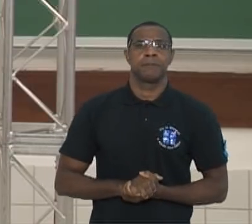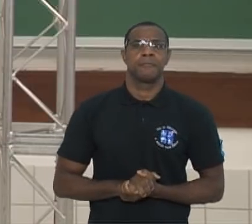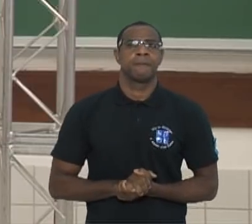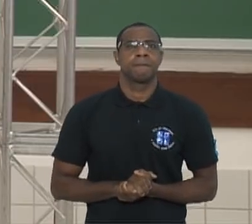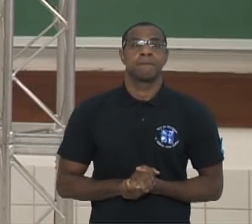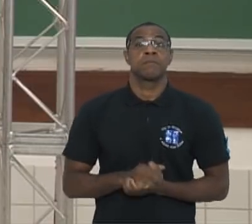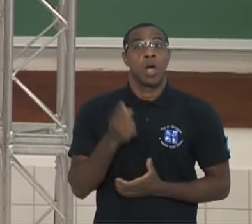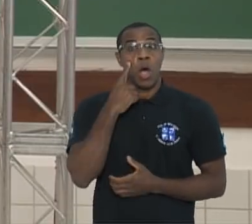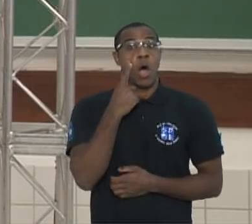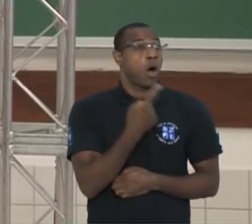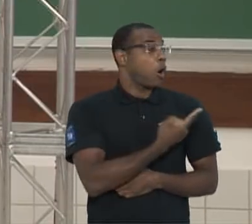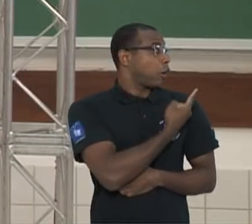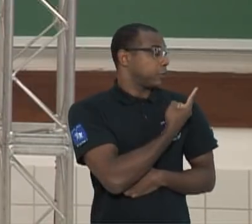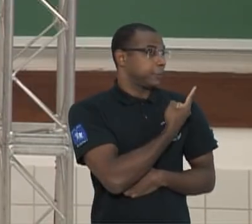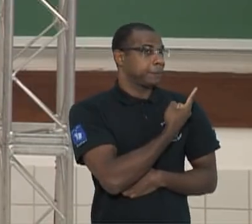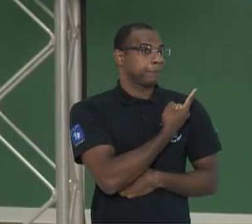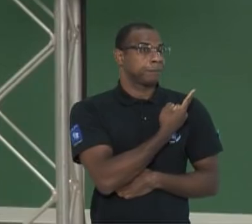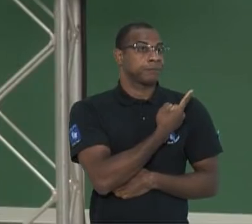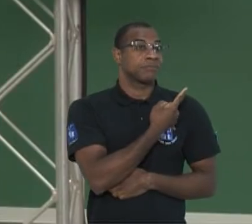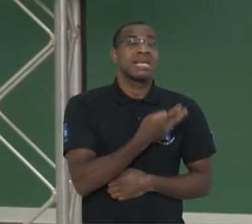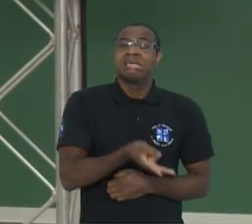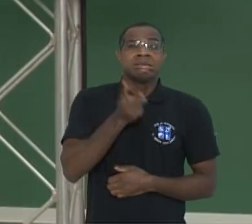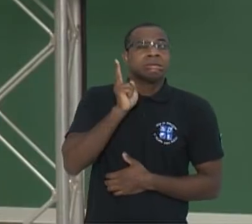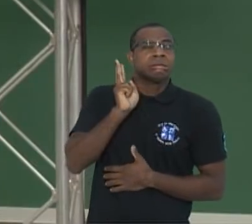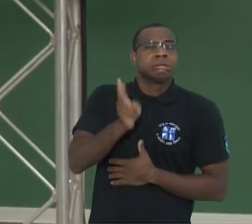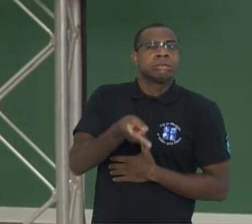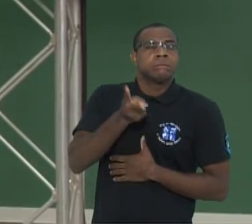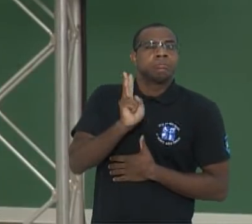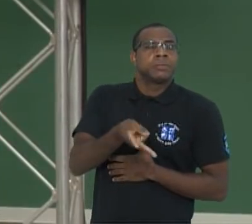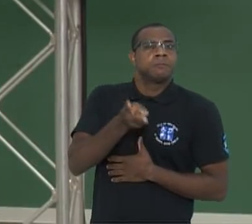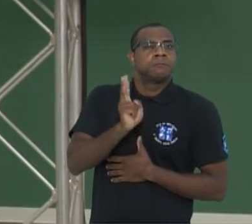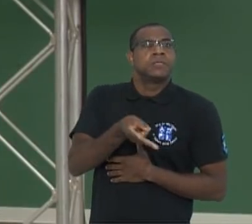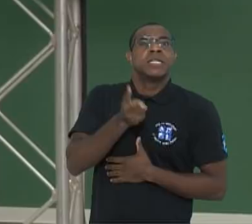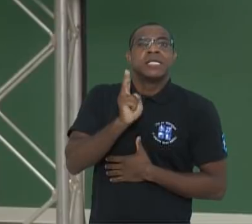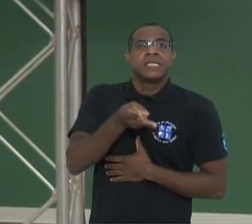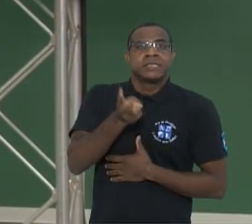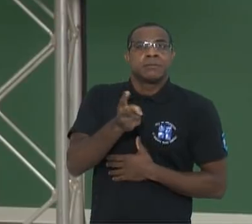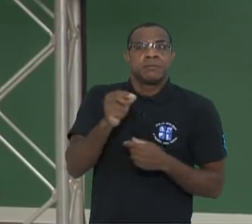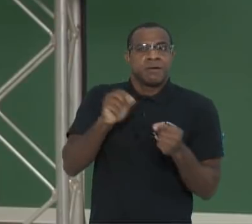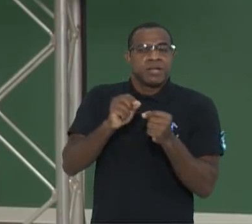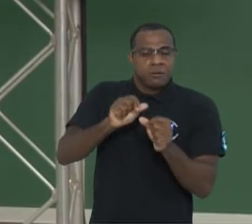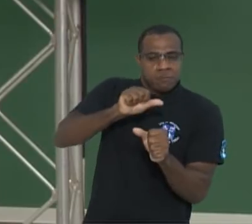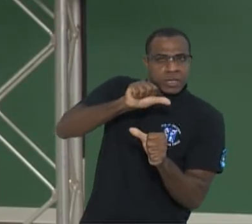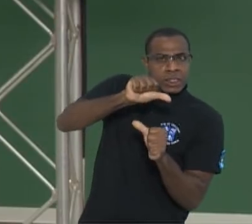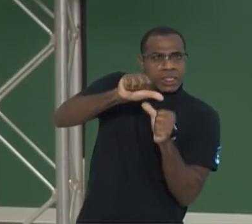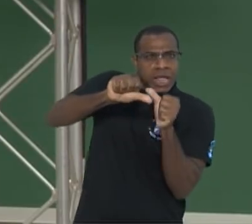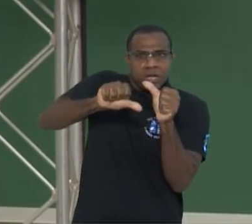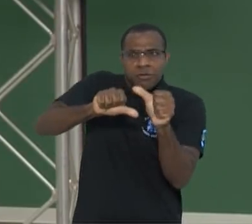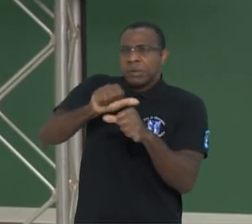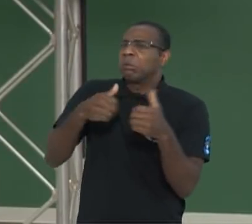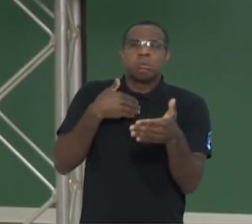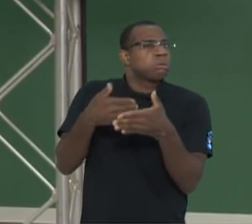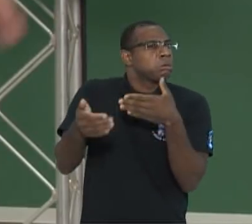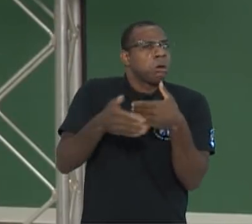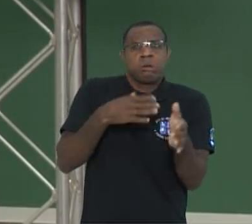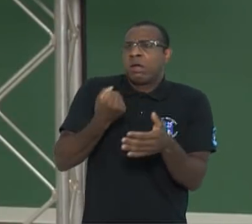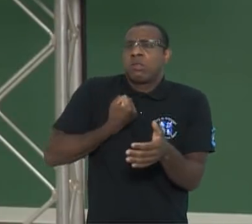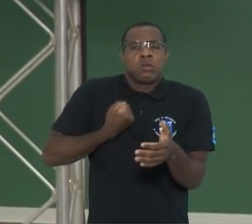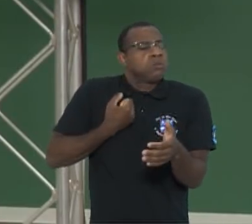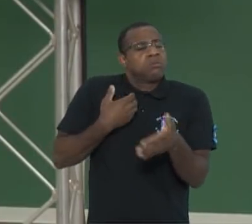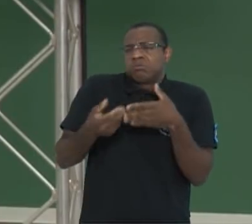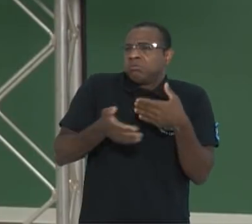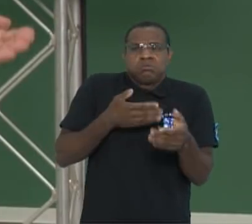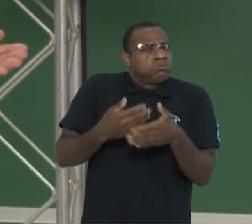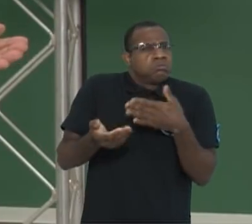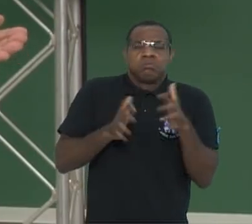aqui. Toda vez que você vai fazer uma transformação, não importa qual seja o número, não